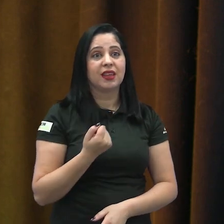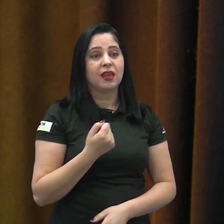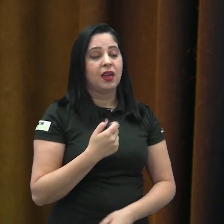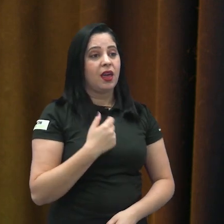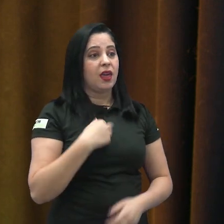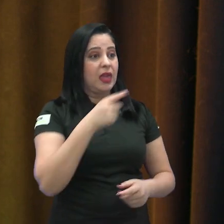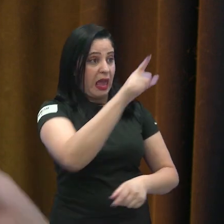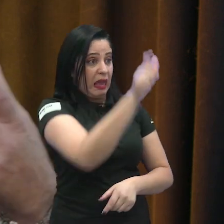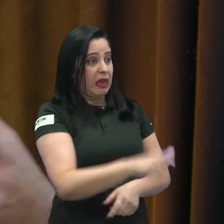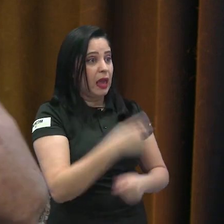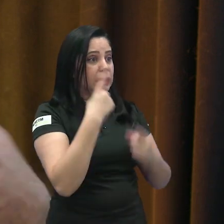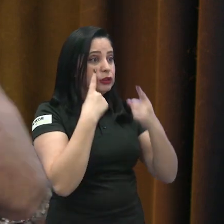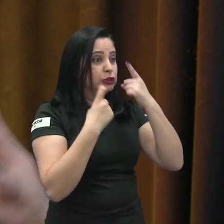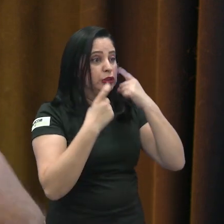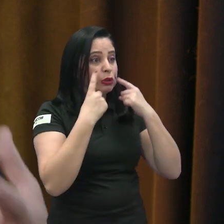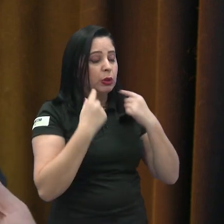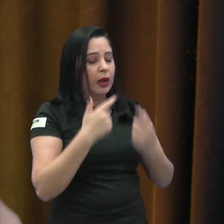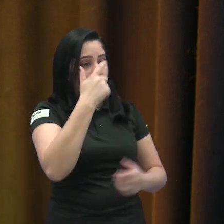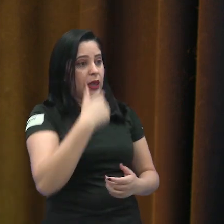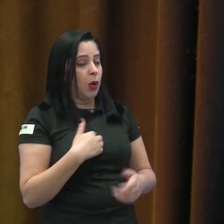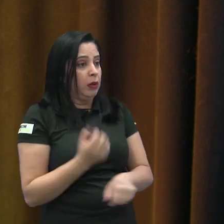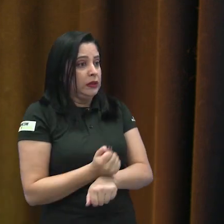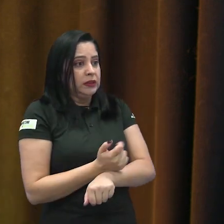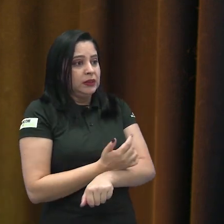foi emocionante para mim. Eu fico até...